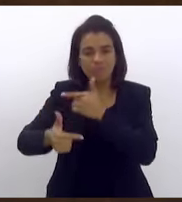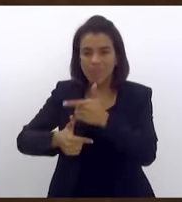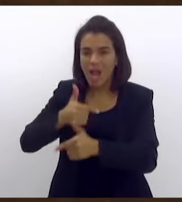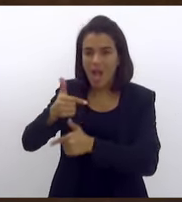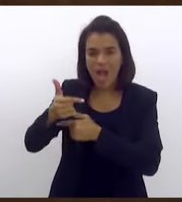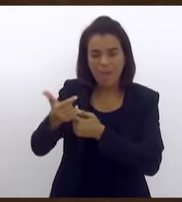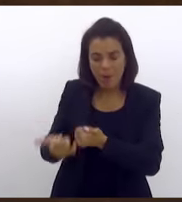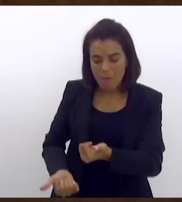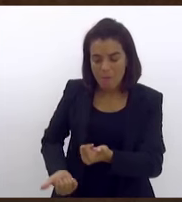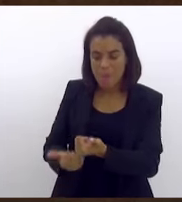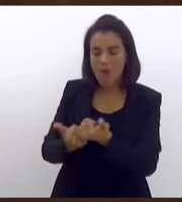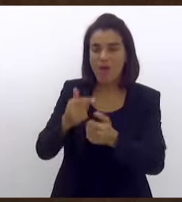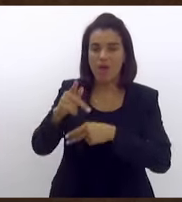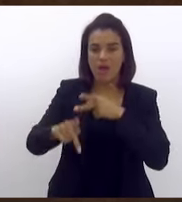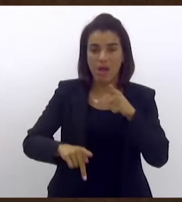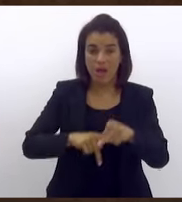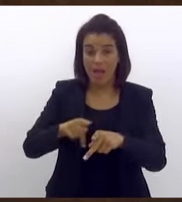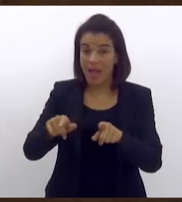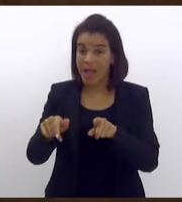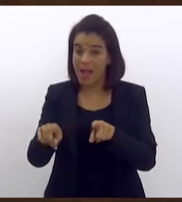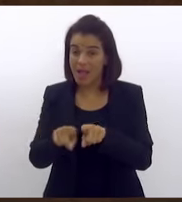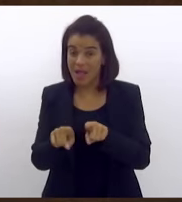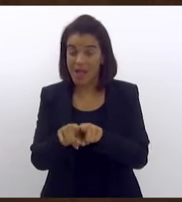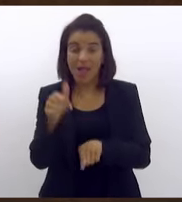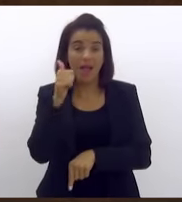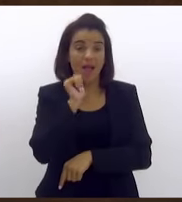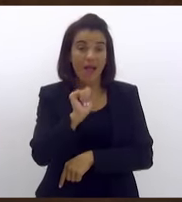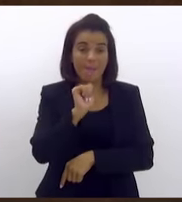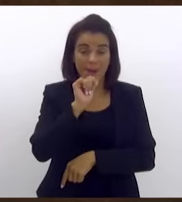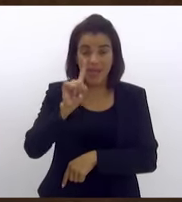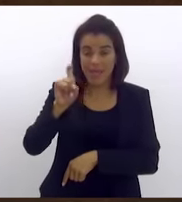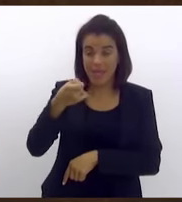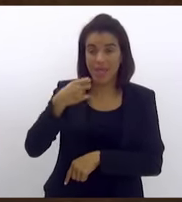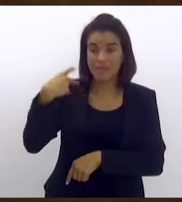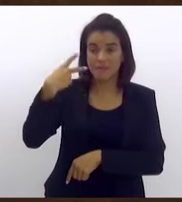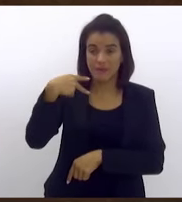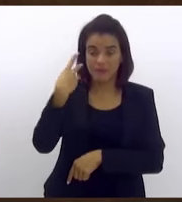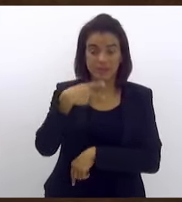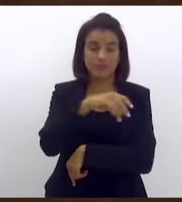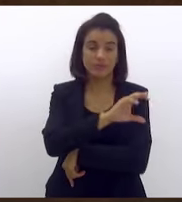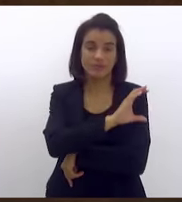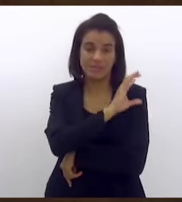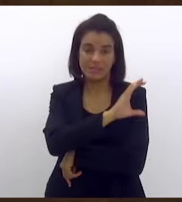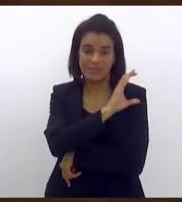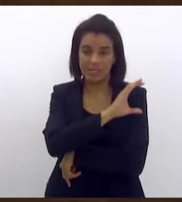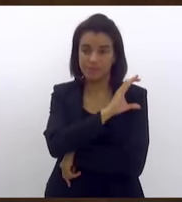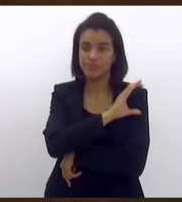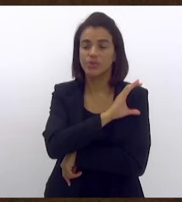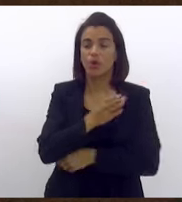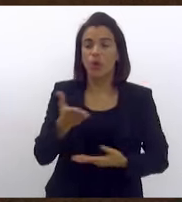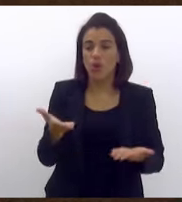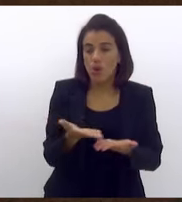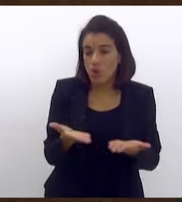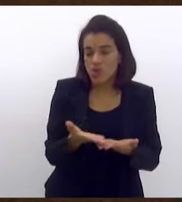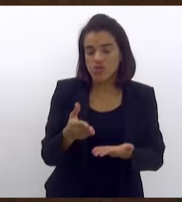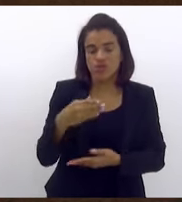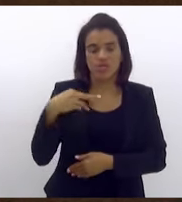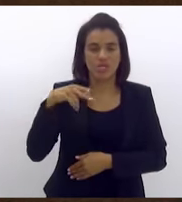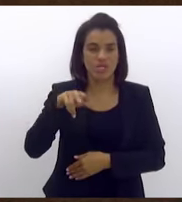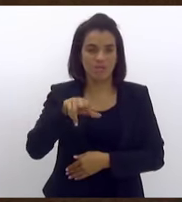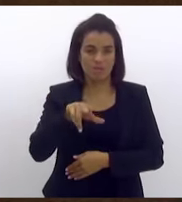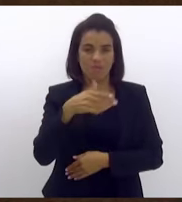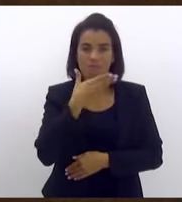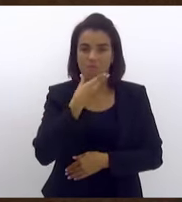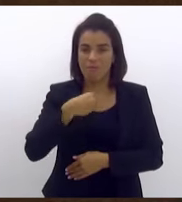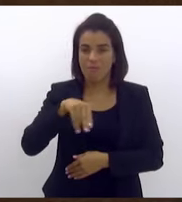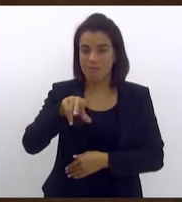população, ele, a sua mãe, Dona Penha, ex-vereadora da cidade de Campos, hoje seu irmão é vereador na cidade de